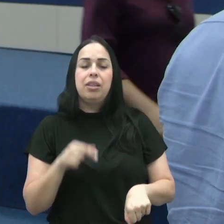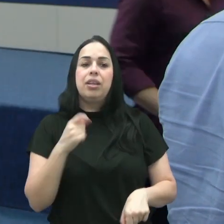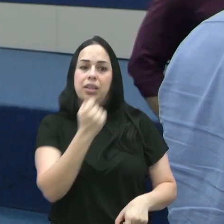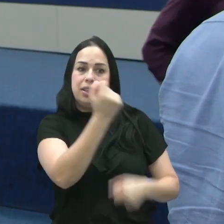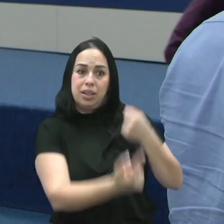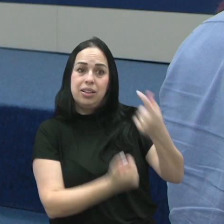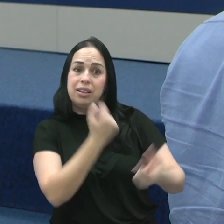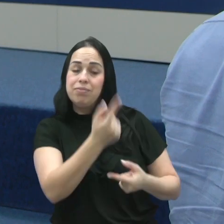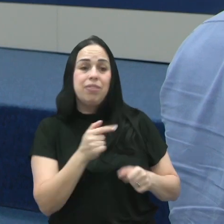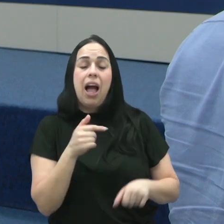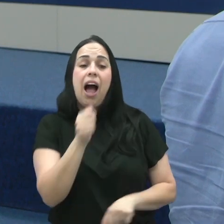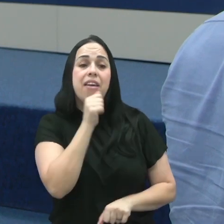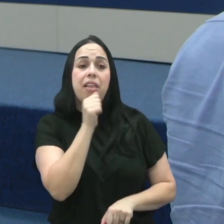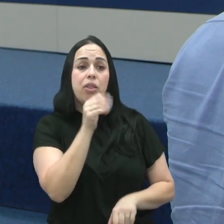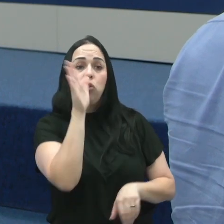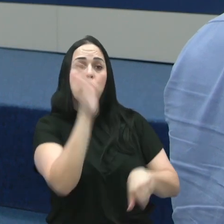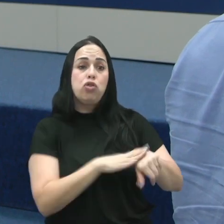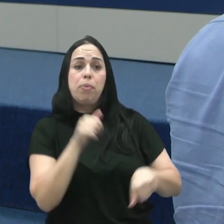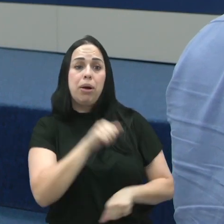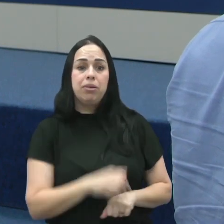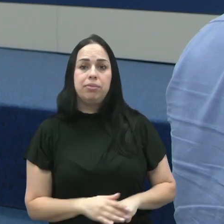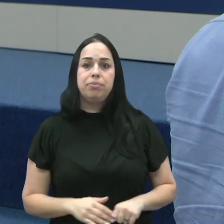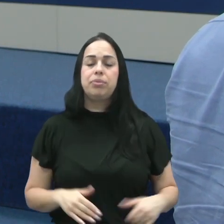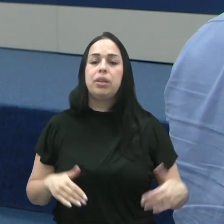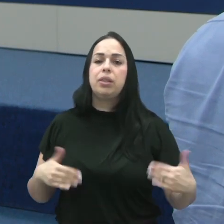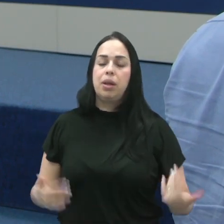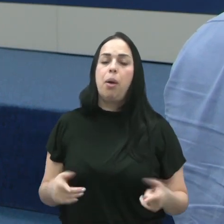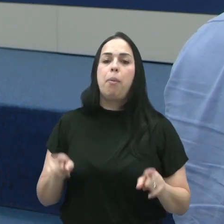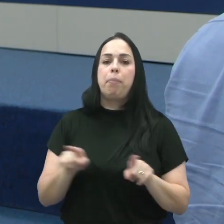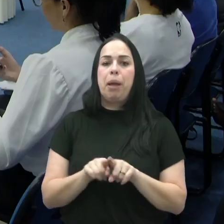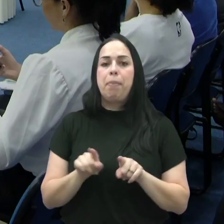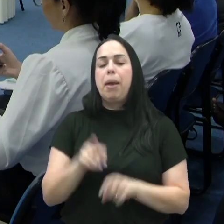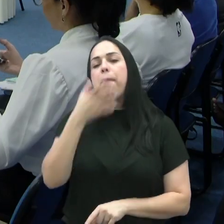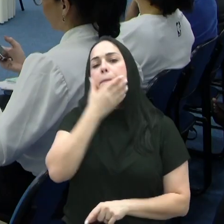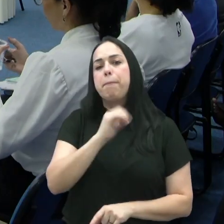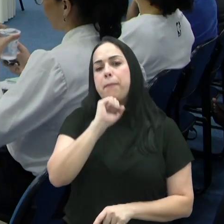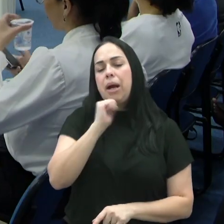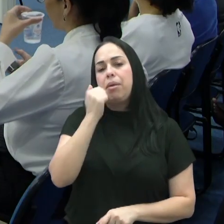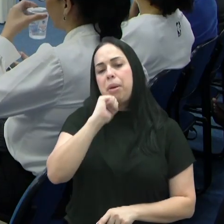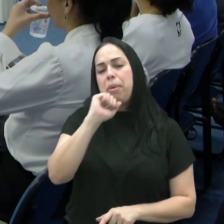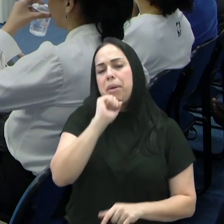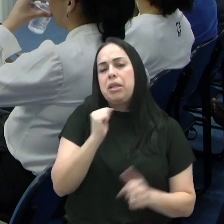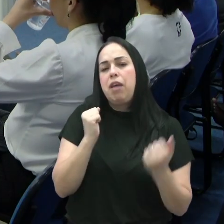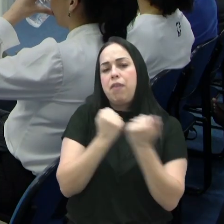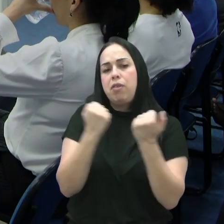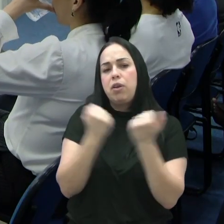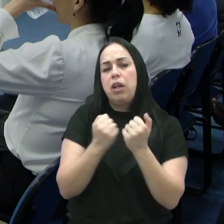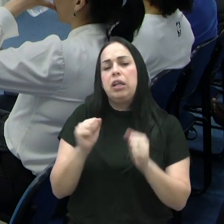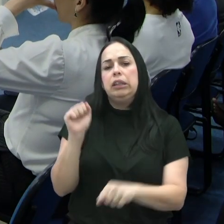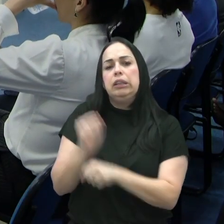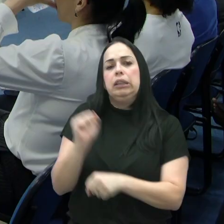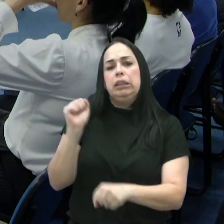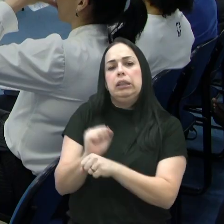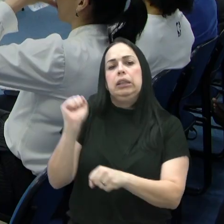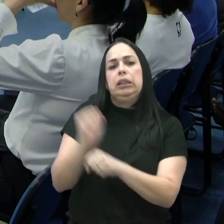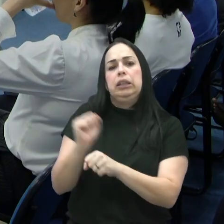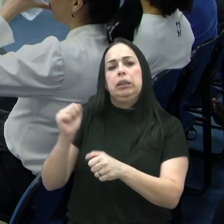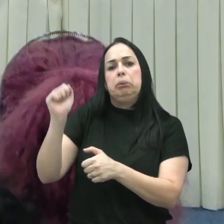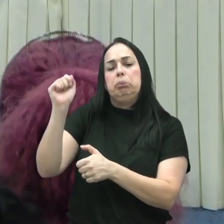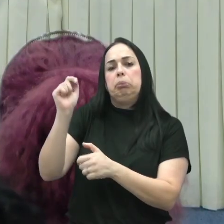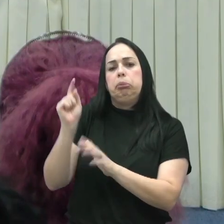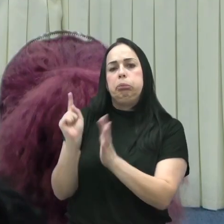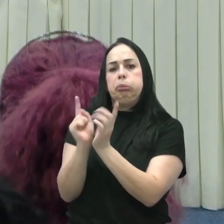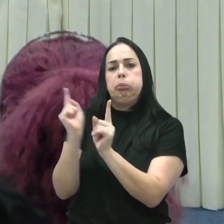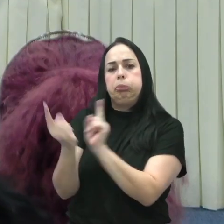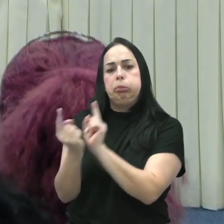ser chamados, que eram os eventuais e os PDs, que não são chamados no rol da lista de espera. Os pais também defenderam a redução das filas de espera